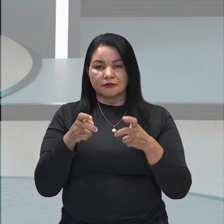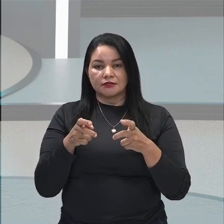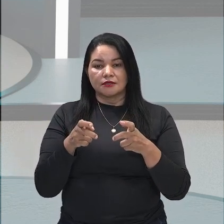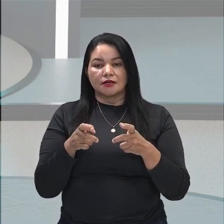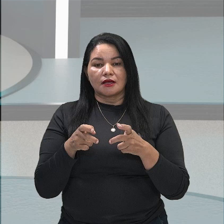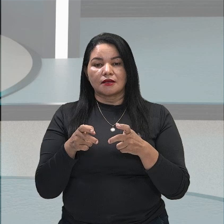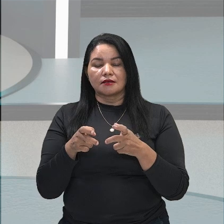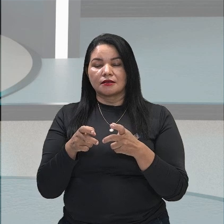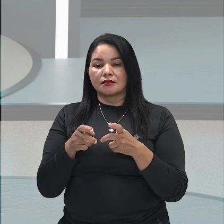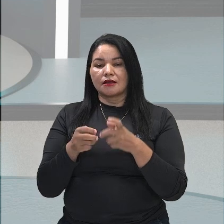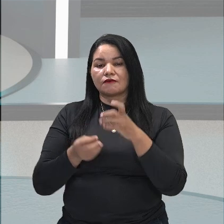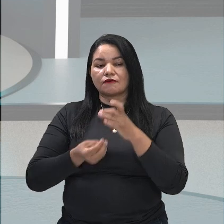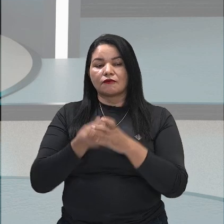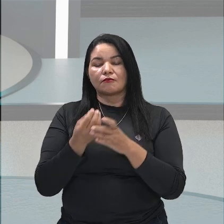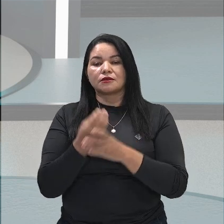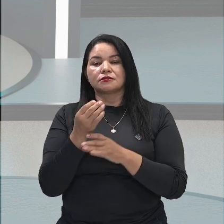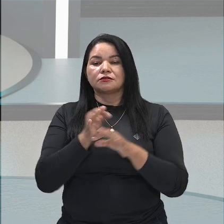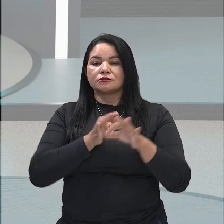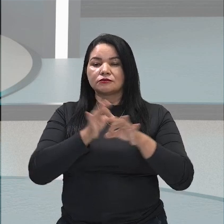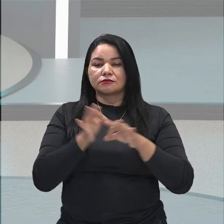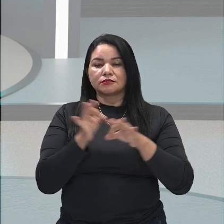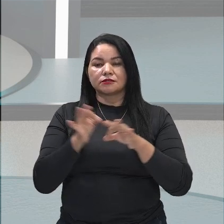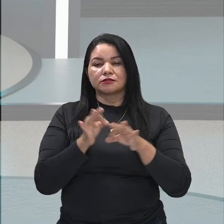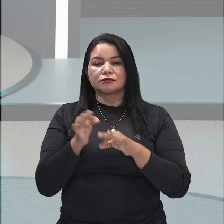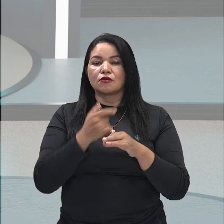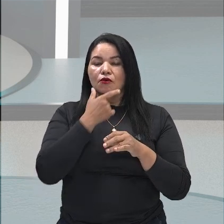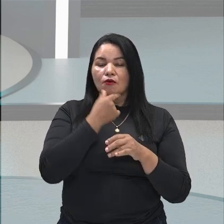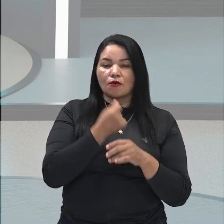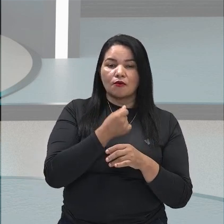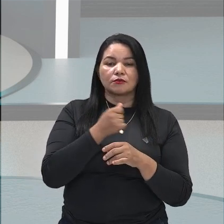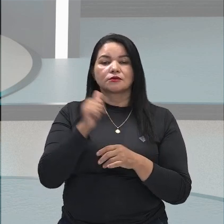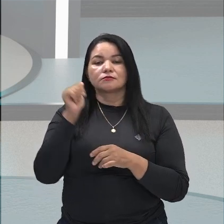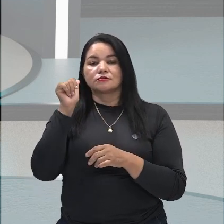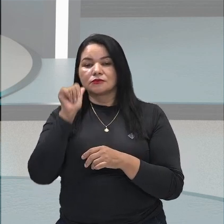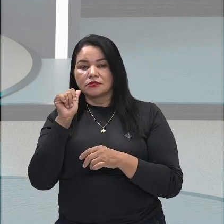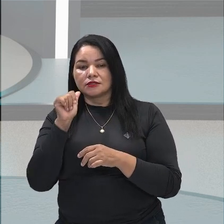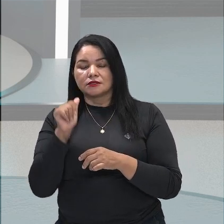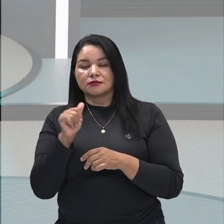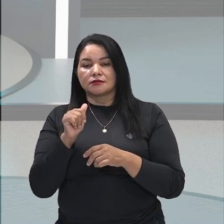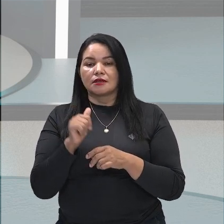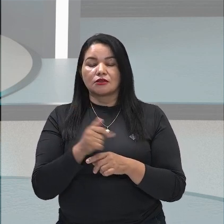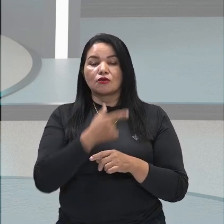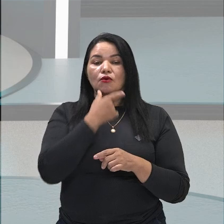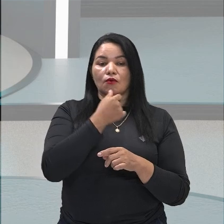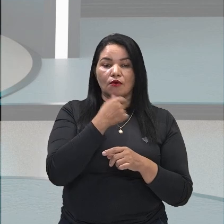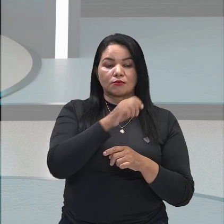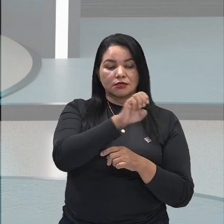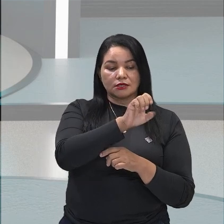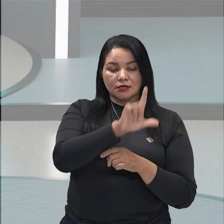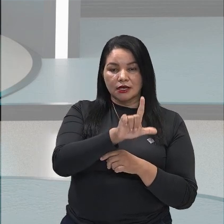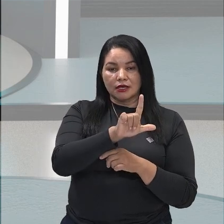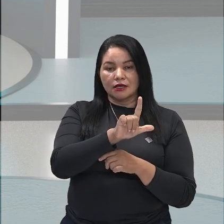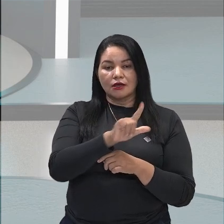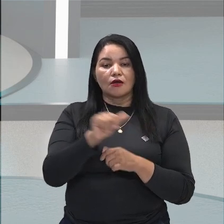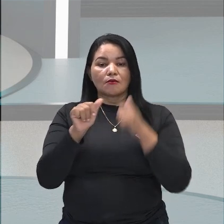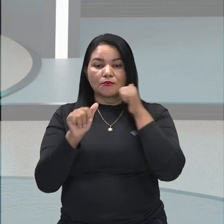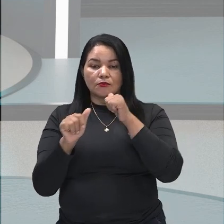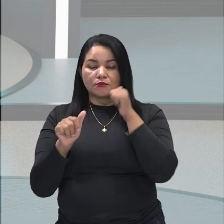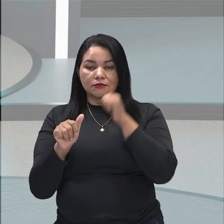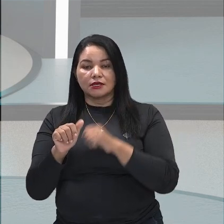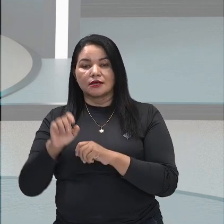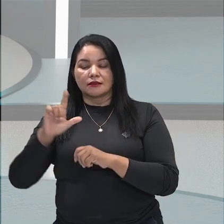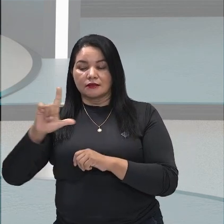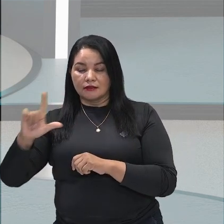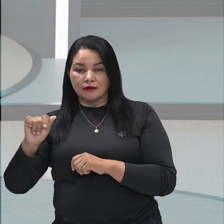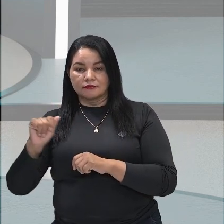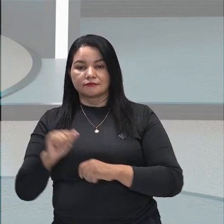do masculino para o feminino, elas saem da categoria o ou a, já é uma outra formação. Vamos